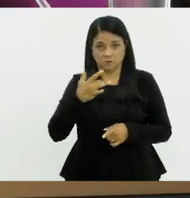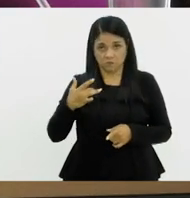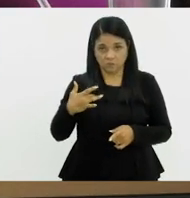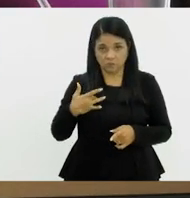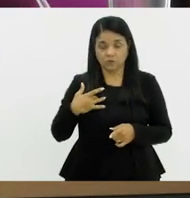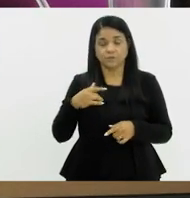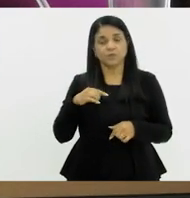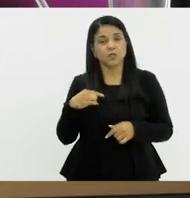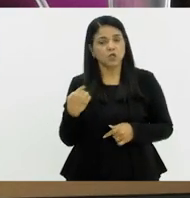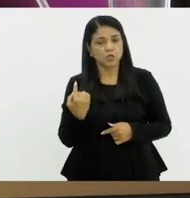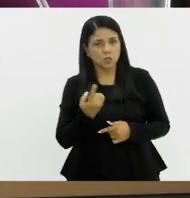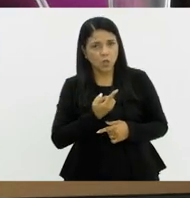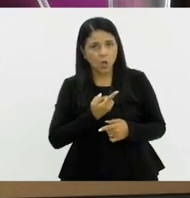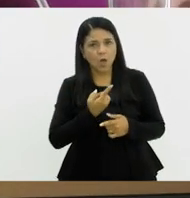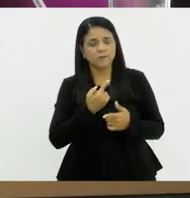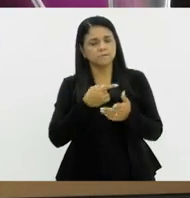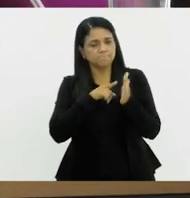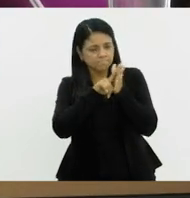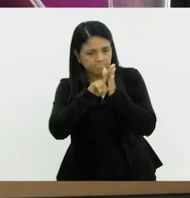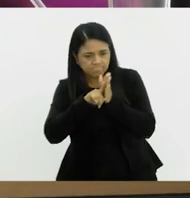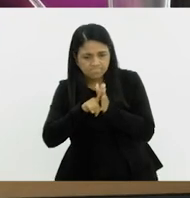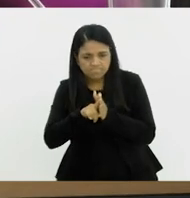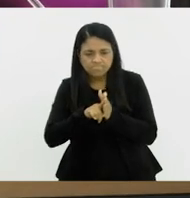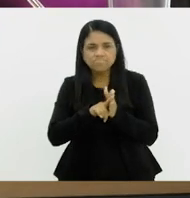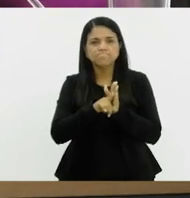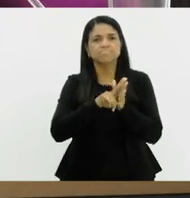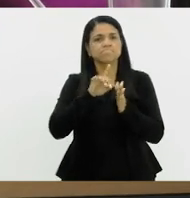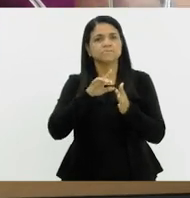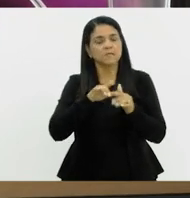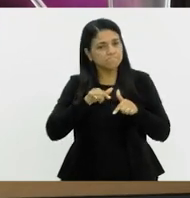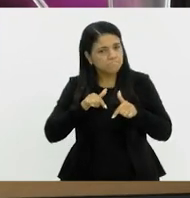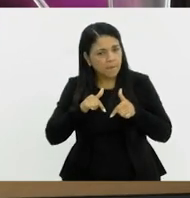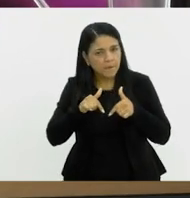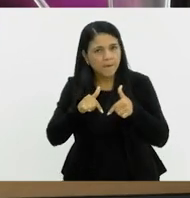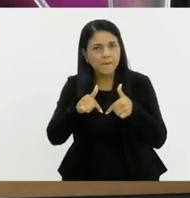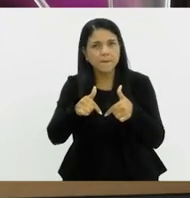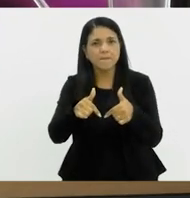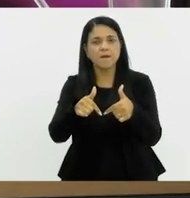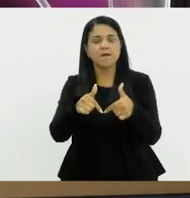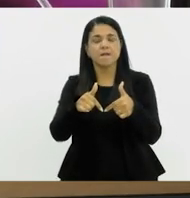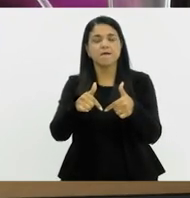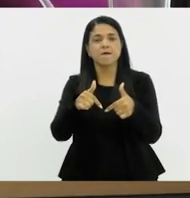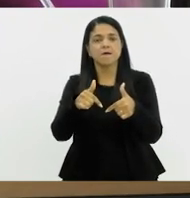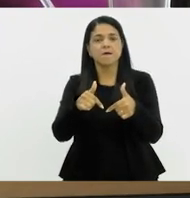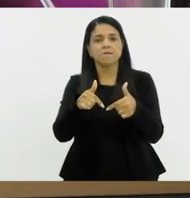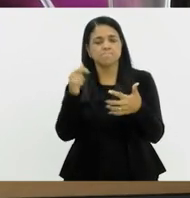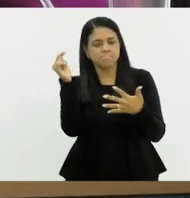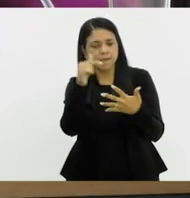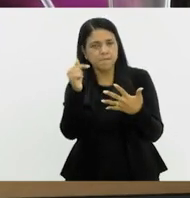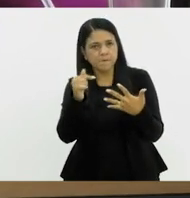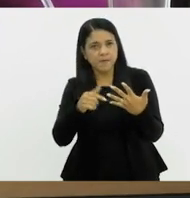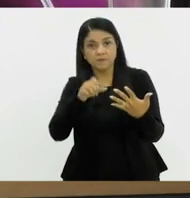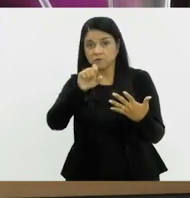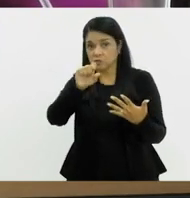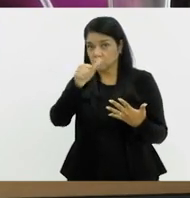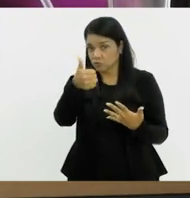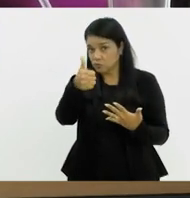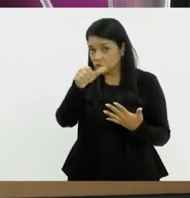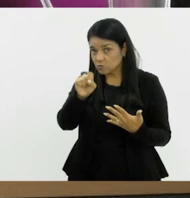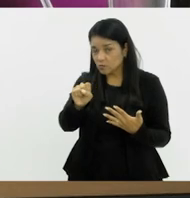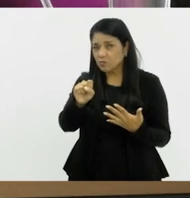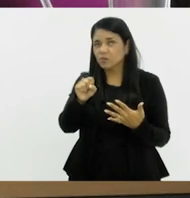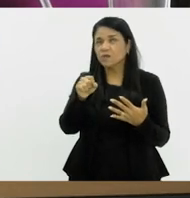sobre essa missão, né, sobre essa demanda. Nos reunimos, acho que